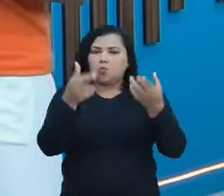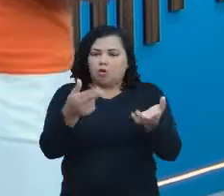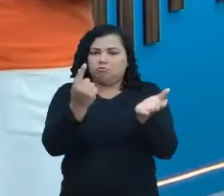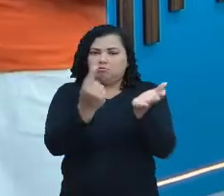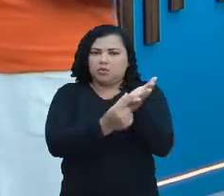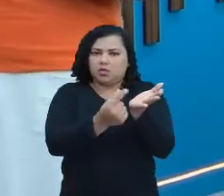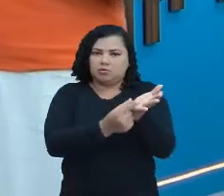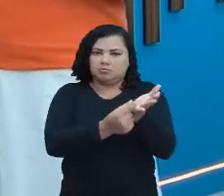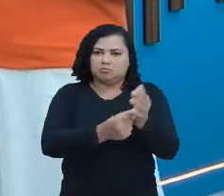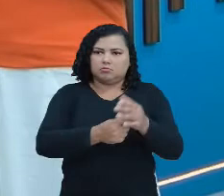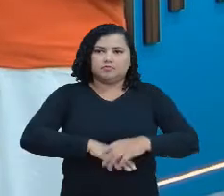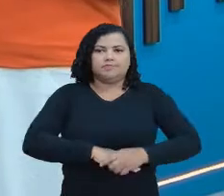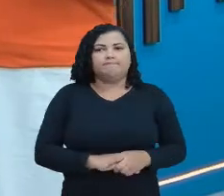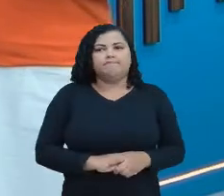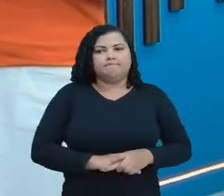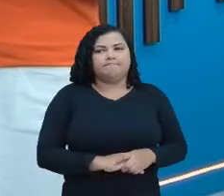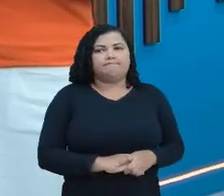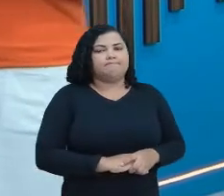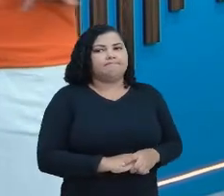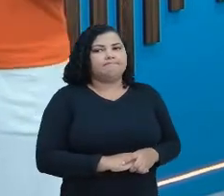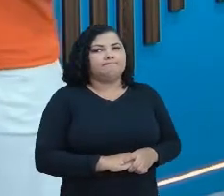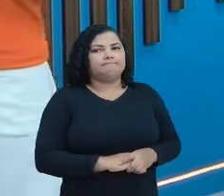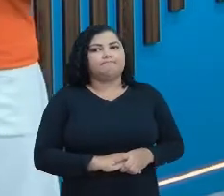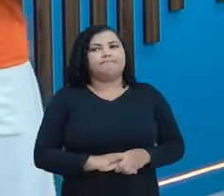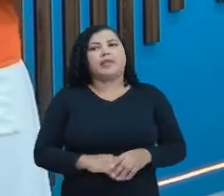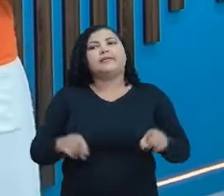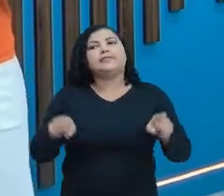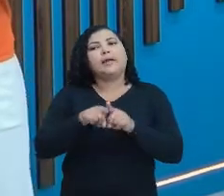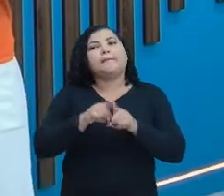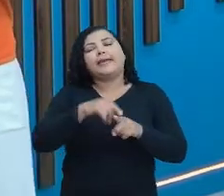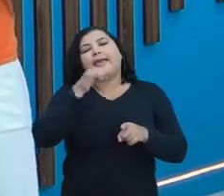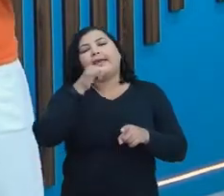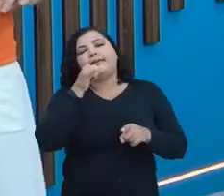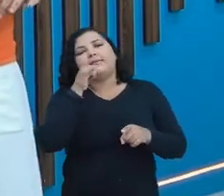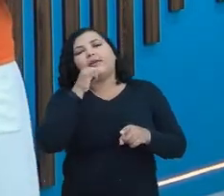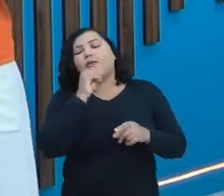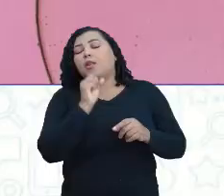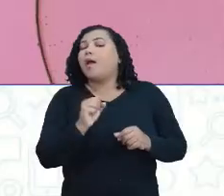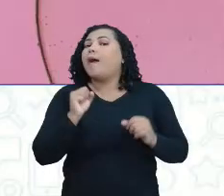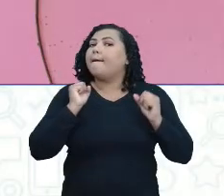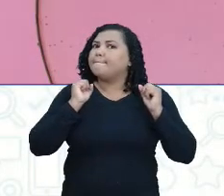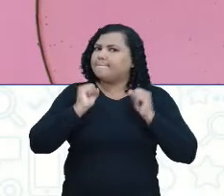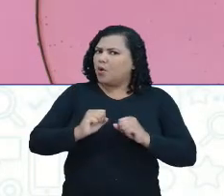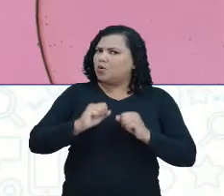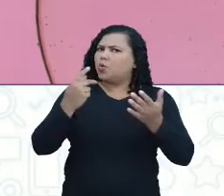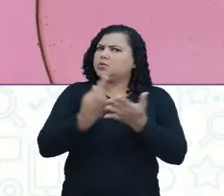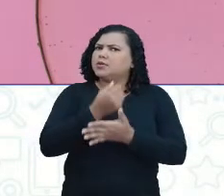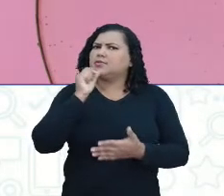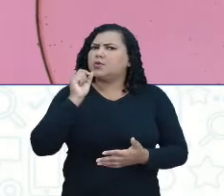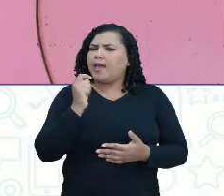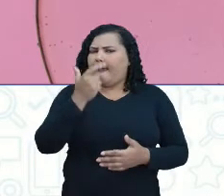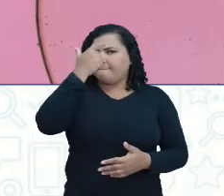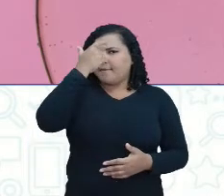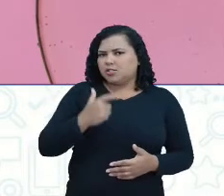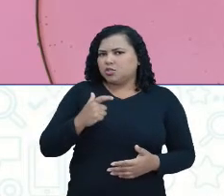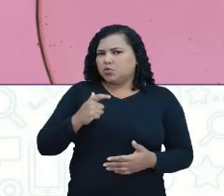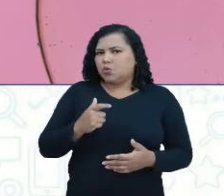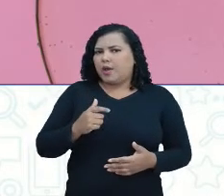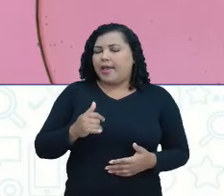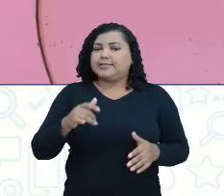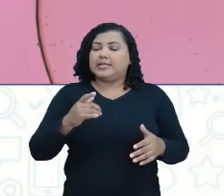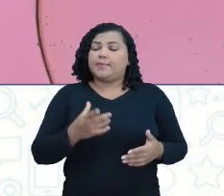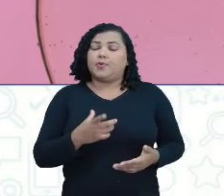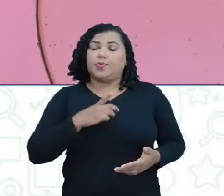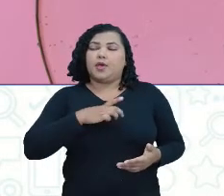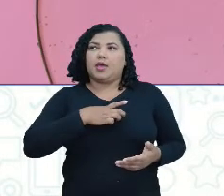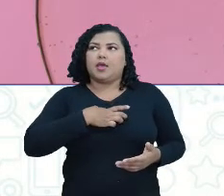certo? É possível que o usuário esconda sua verdadeira identidade adotando um nome fictício, ou nickname,